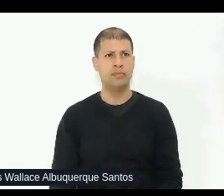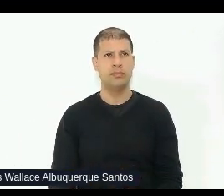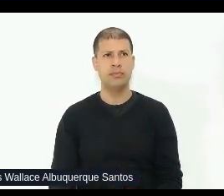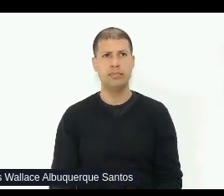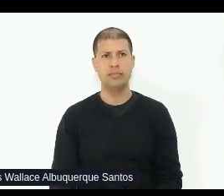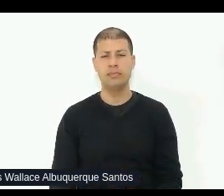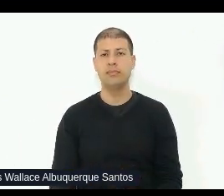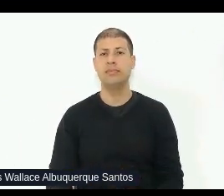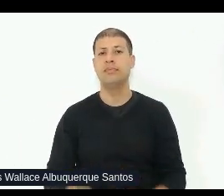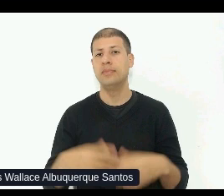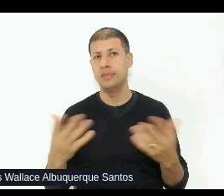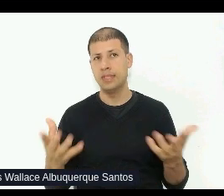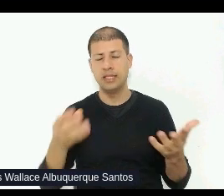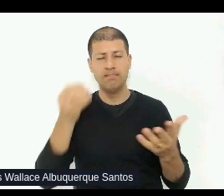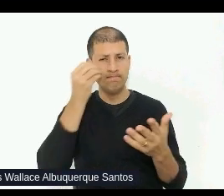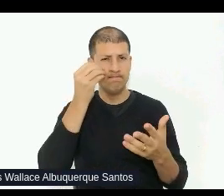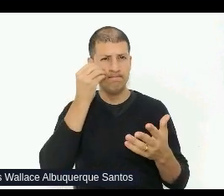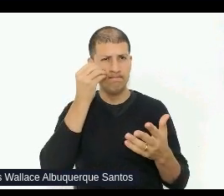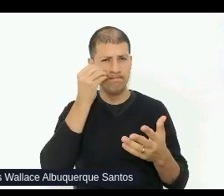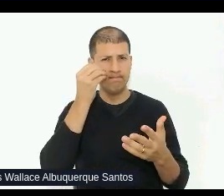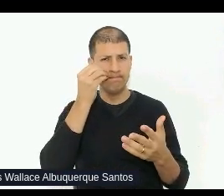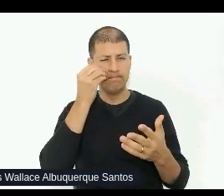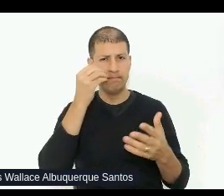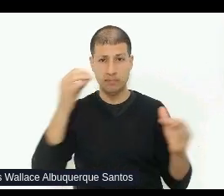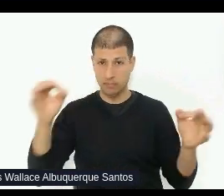E aí, fiz todo o teste, foi assim,